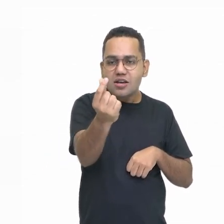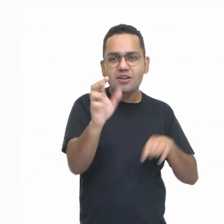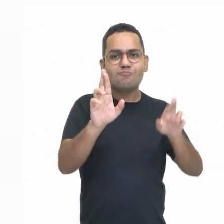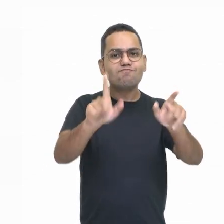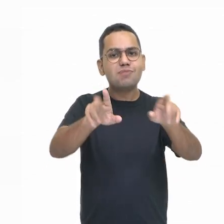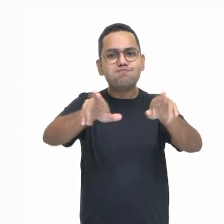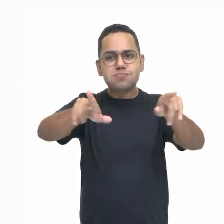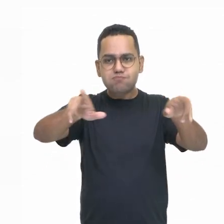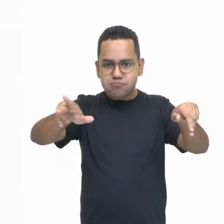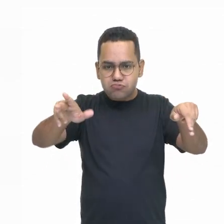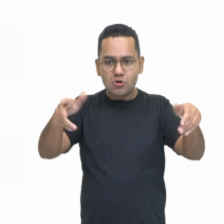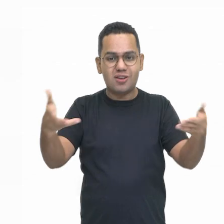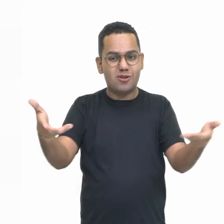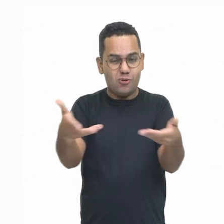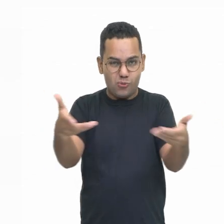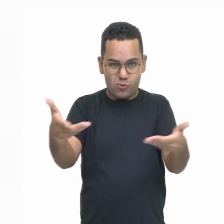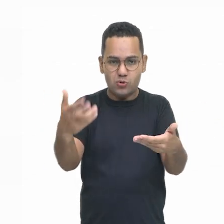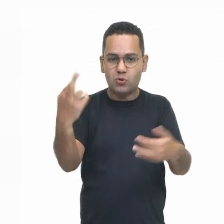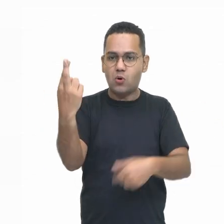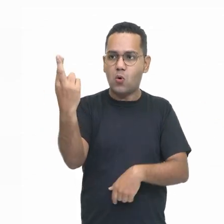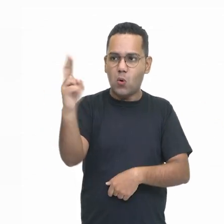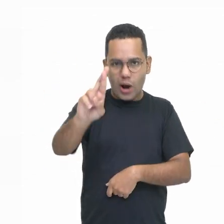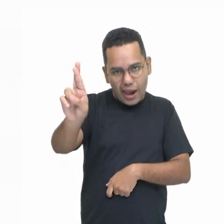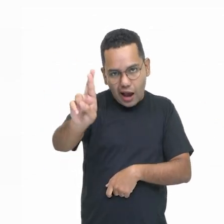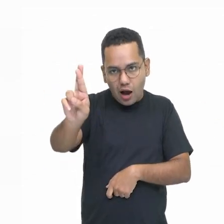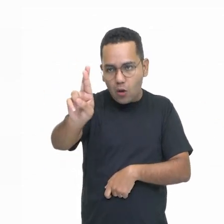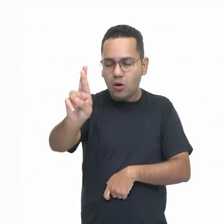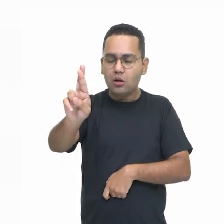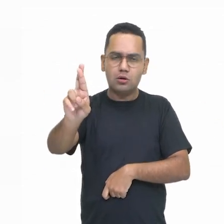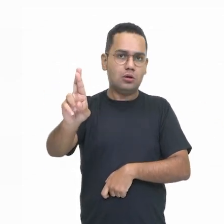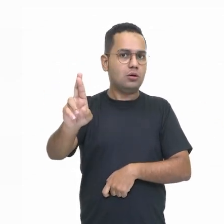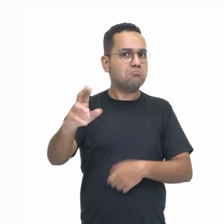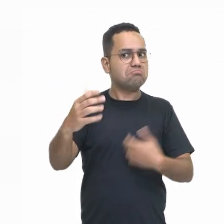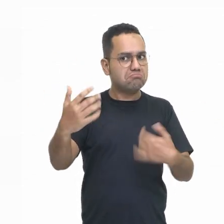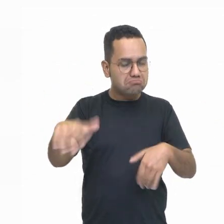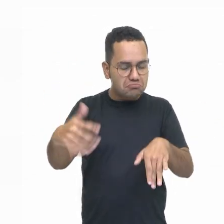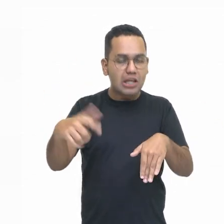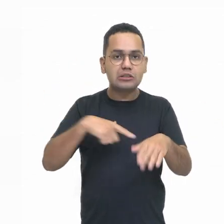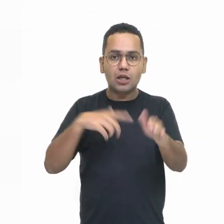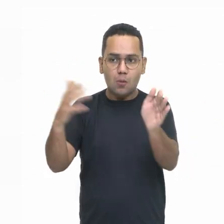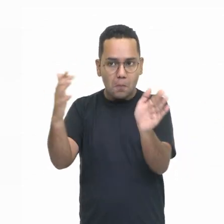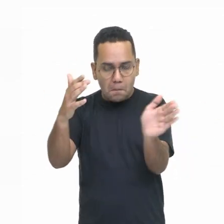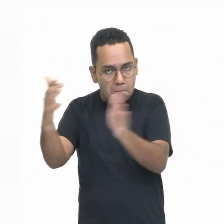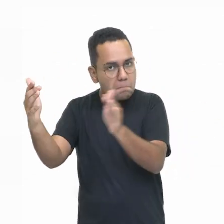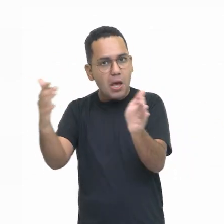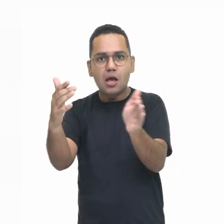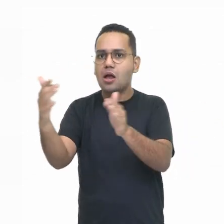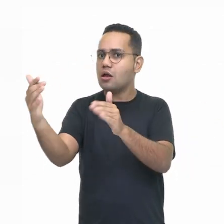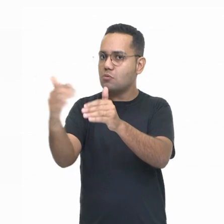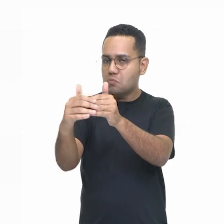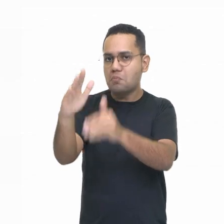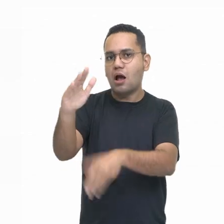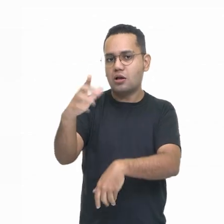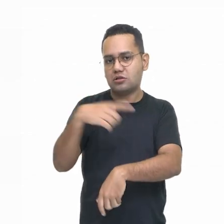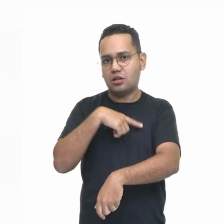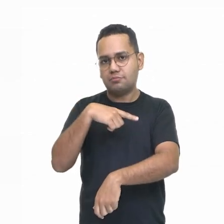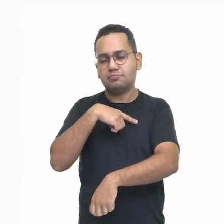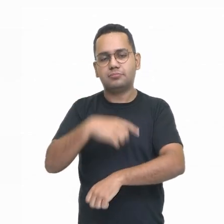delas. Então você percebe o quê? Que dentro, né, desse